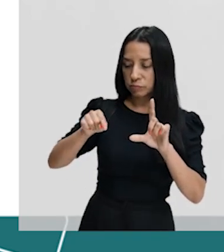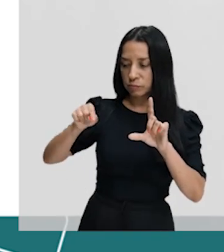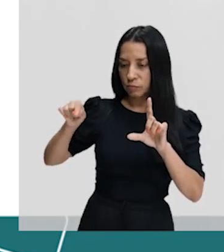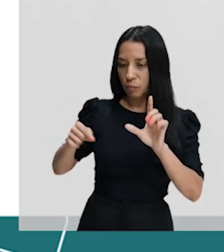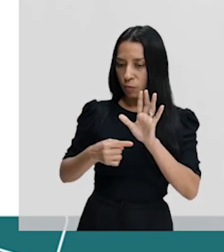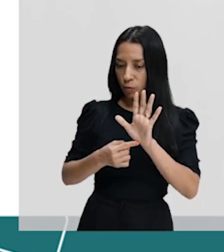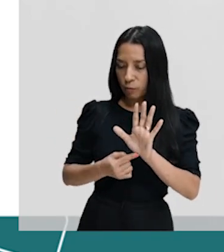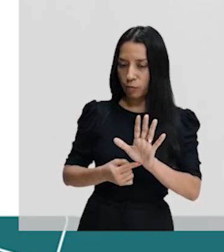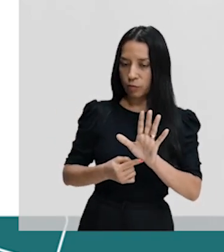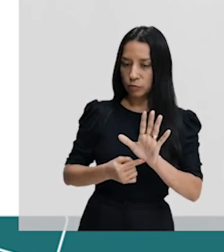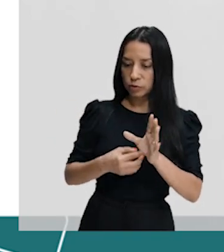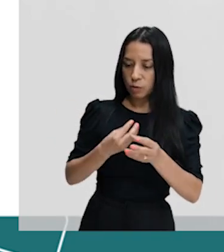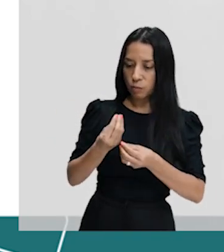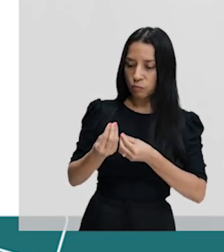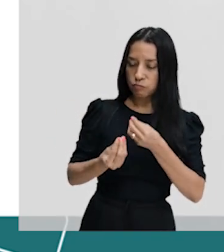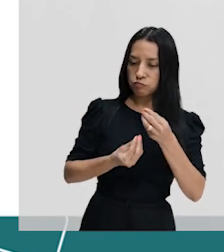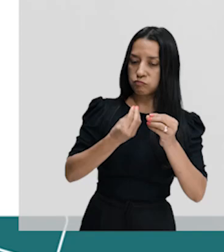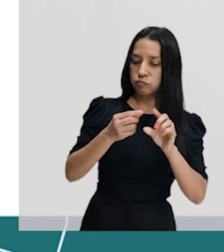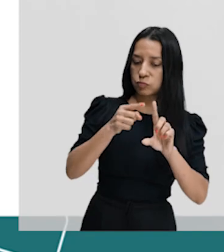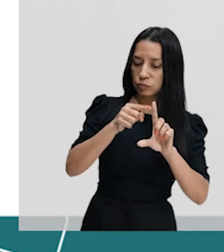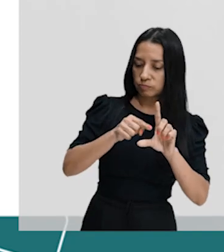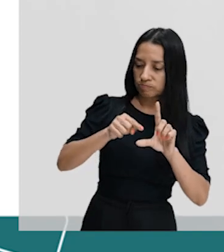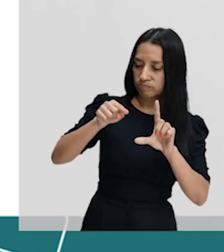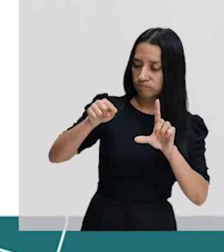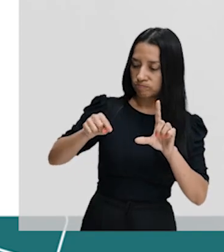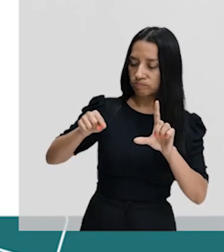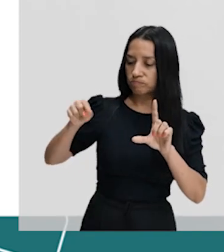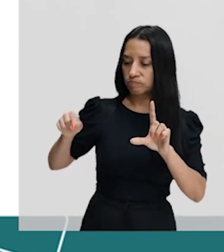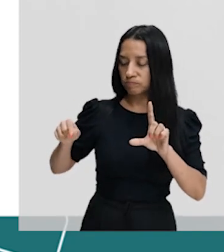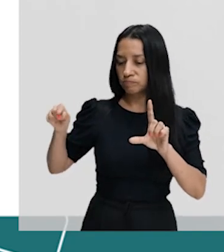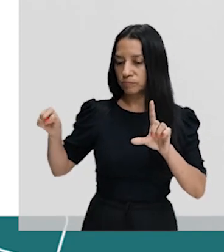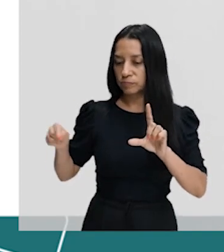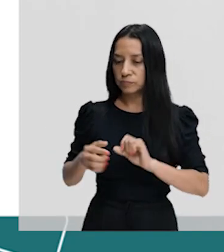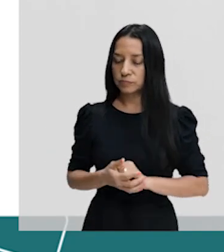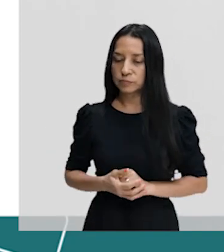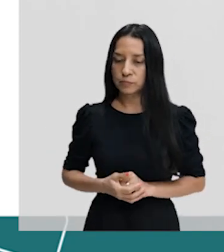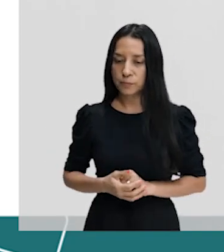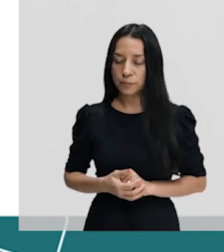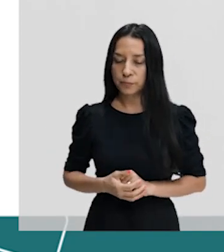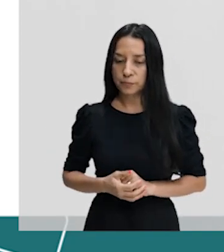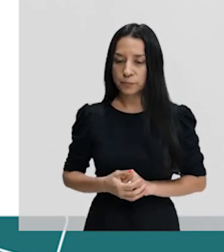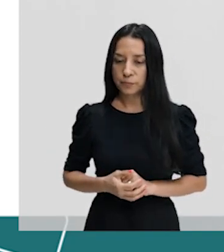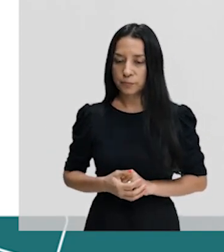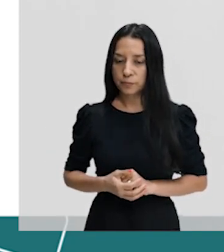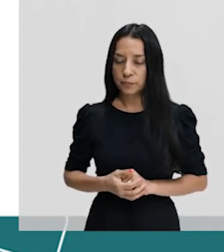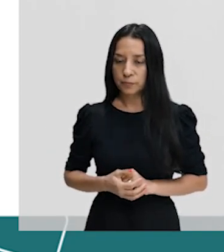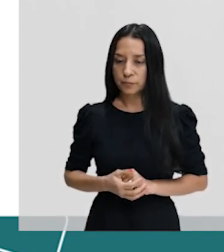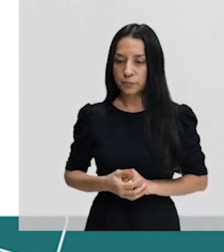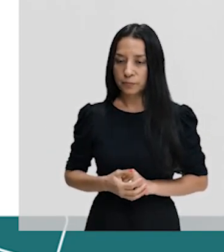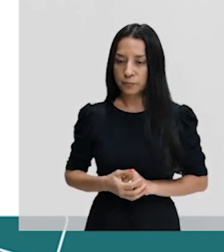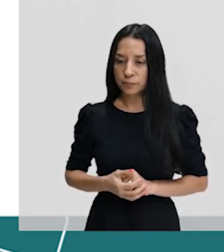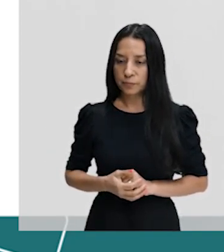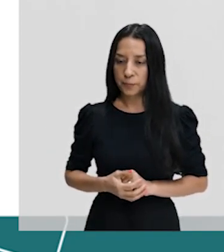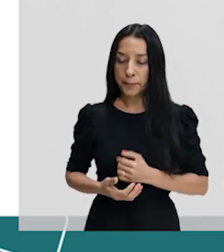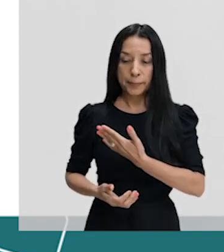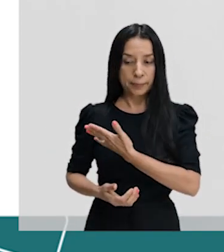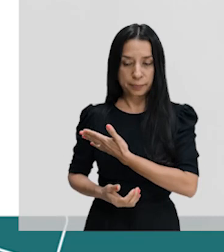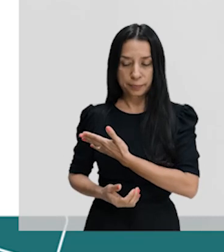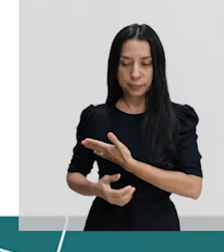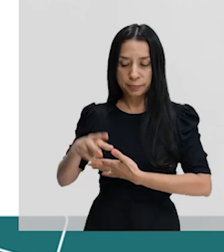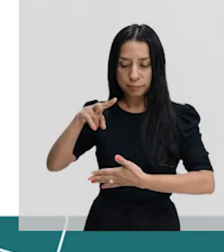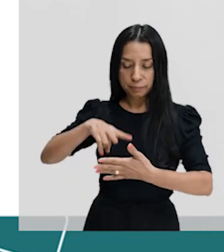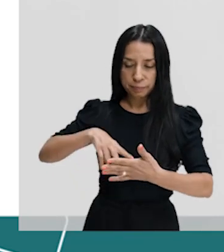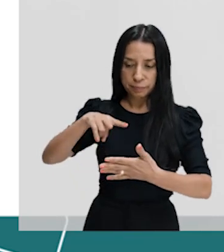forma da corda percorrida né pela onda certo então a velocidade propagação da onda em